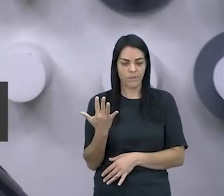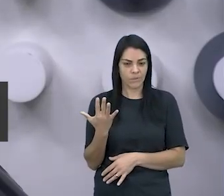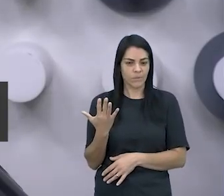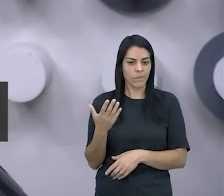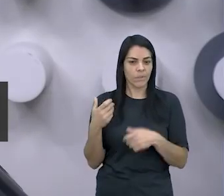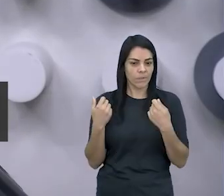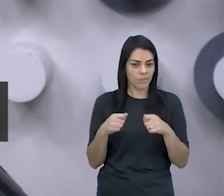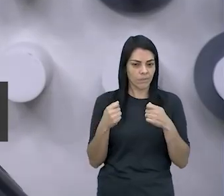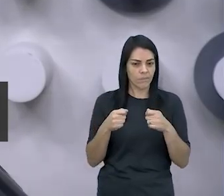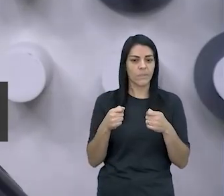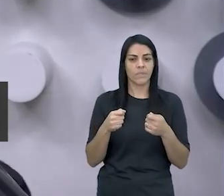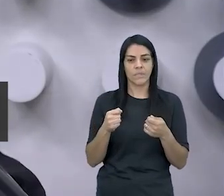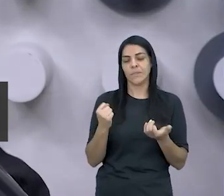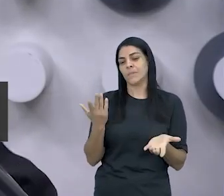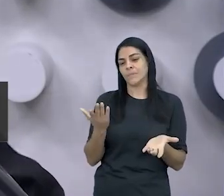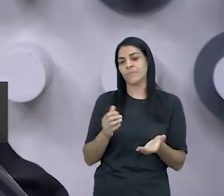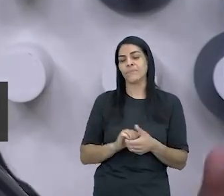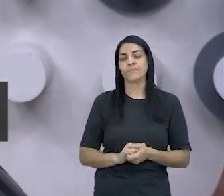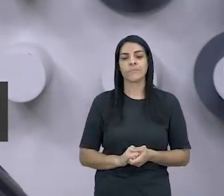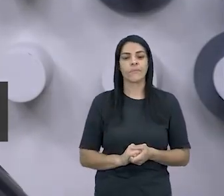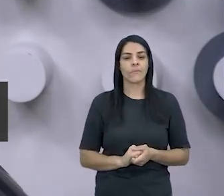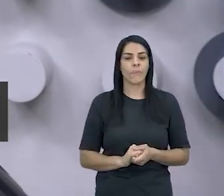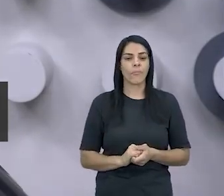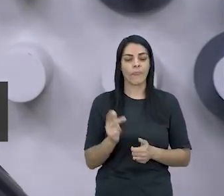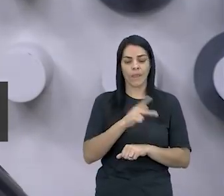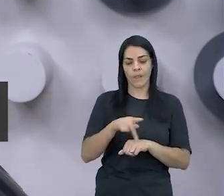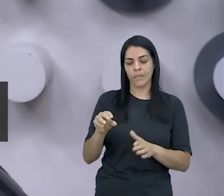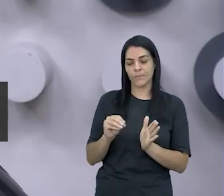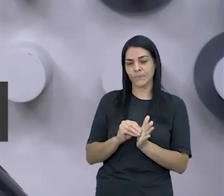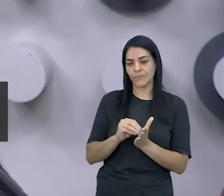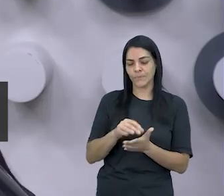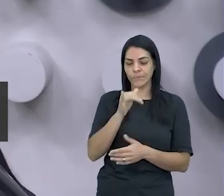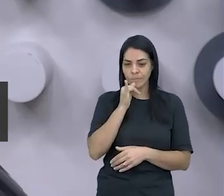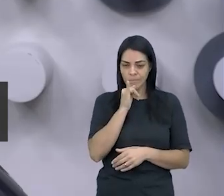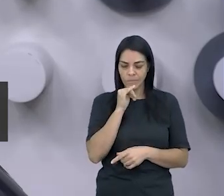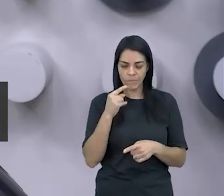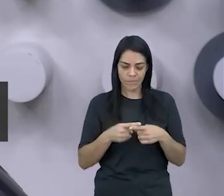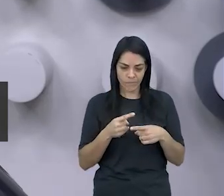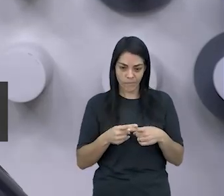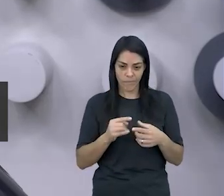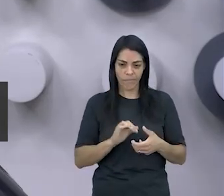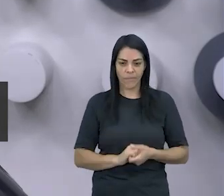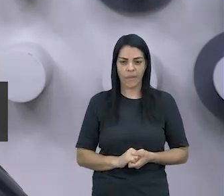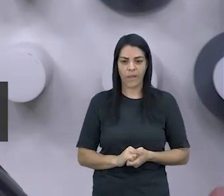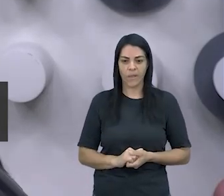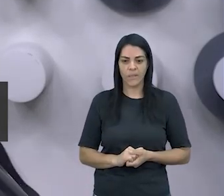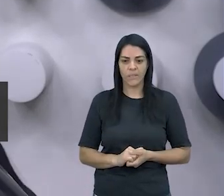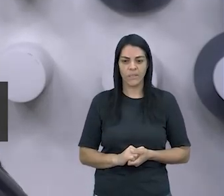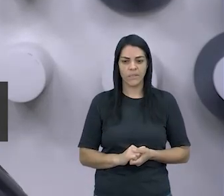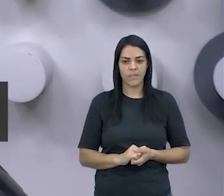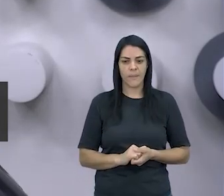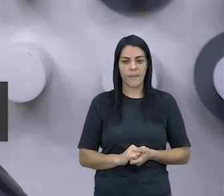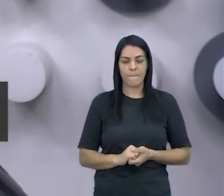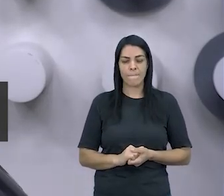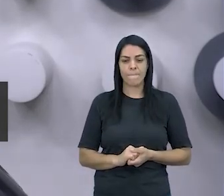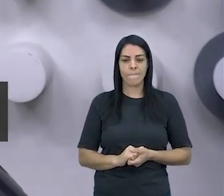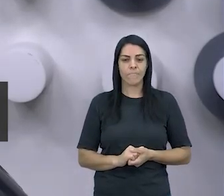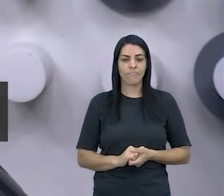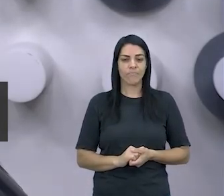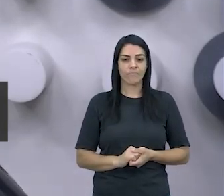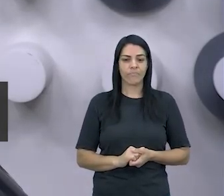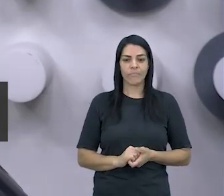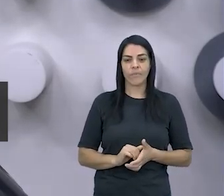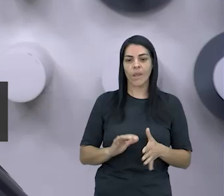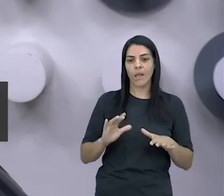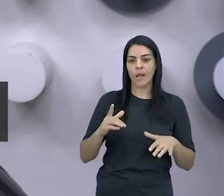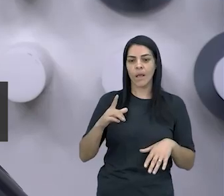expropriado financeiramente. Então, o professor colocou aqui um exemplo, né? Por que montadoras, por exemplo, estão